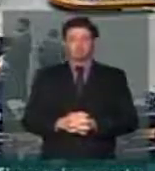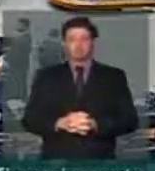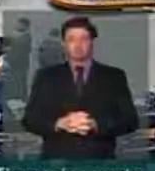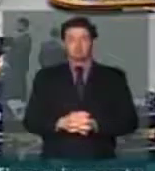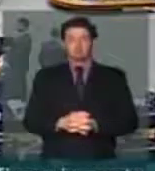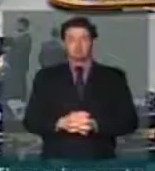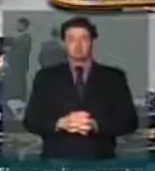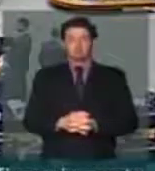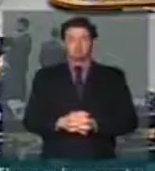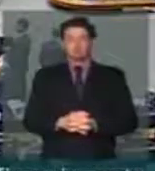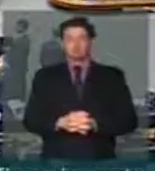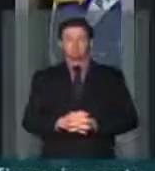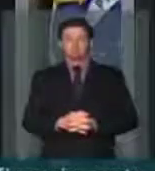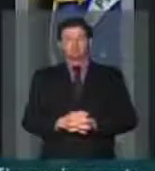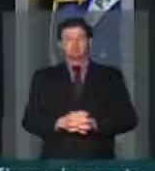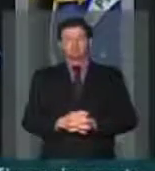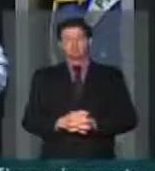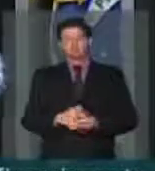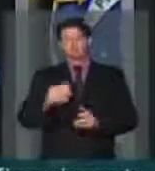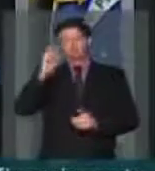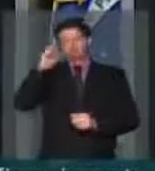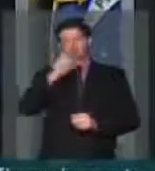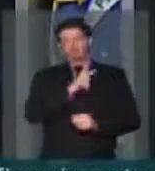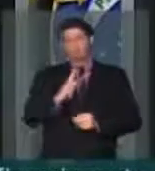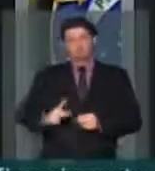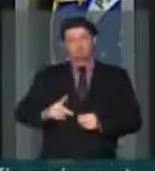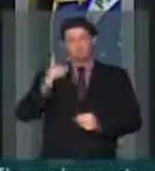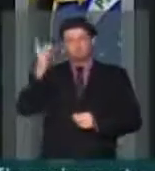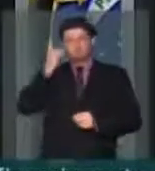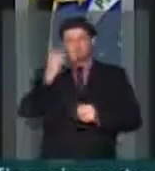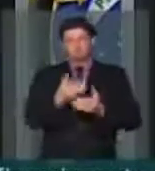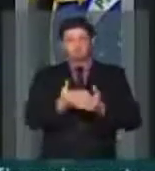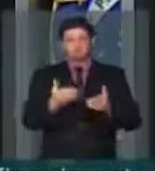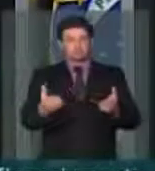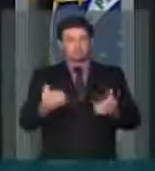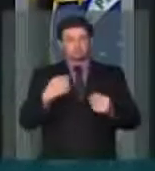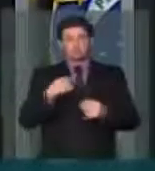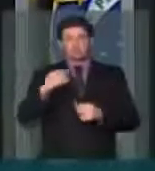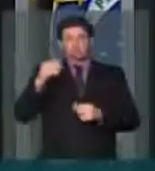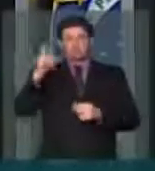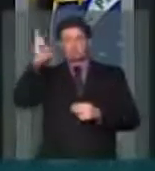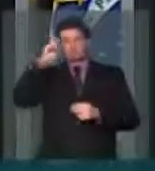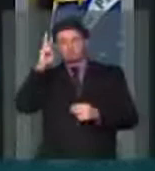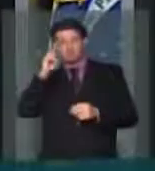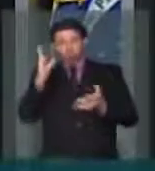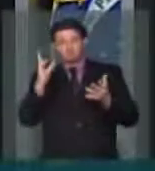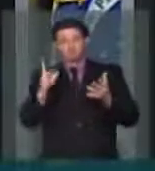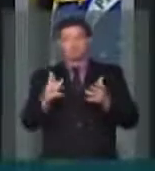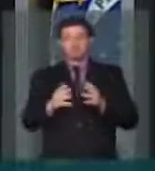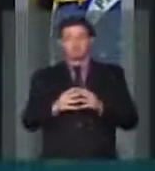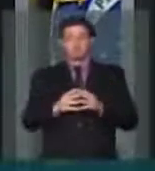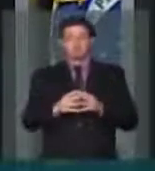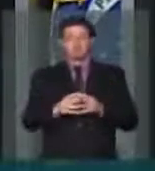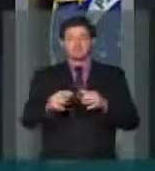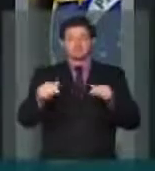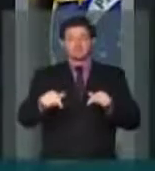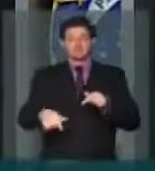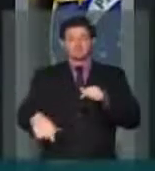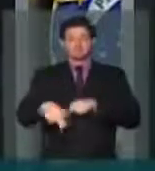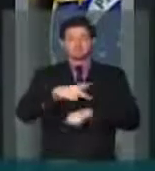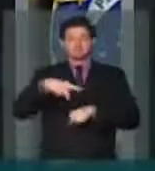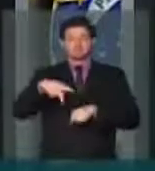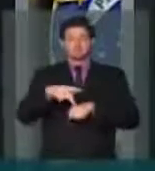Senhor presidente, senhoras e senhores deputados, eu quero lembrar a todos que esse país